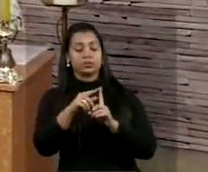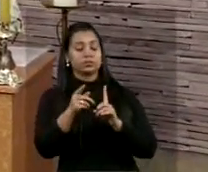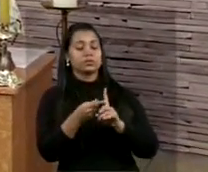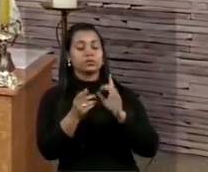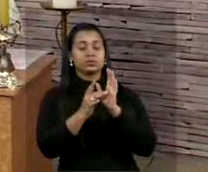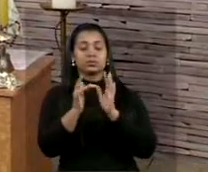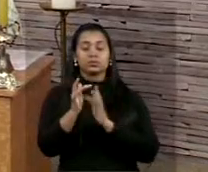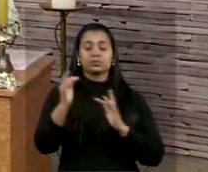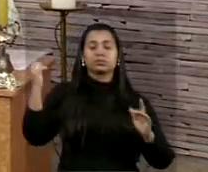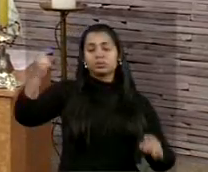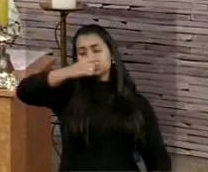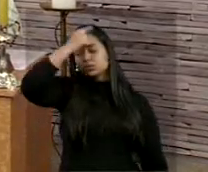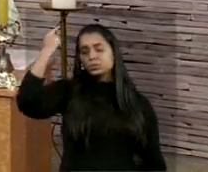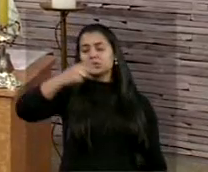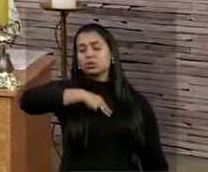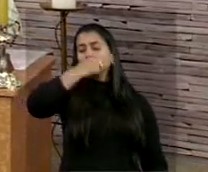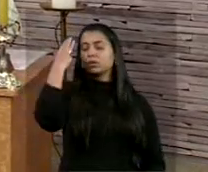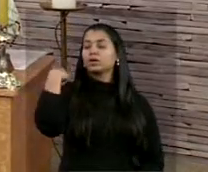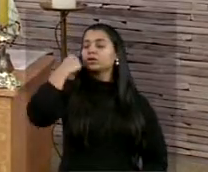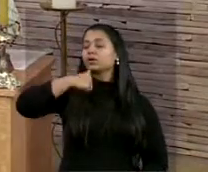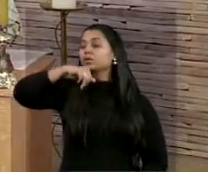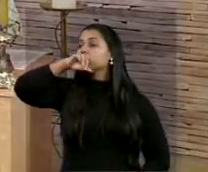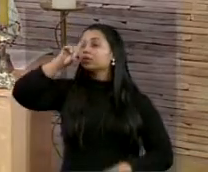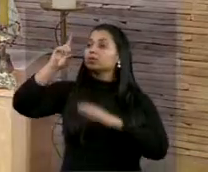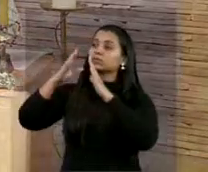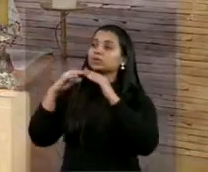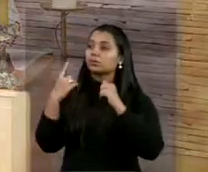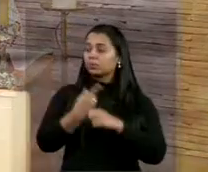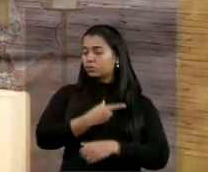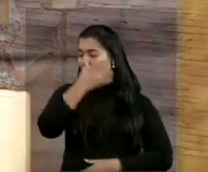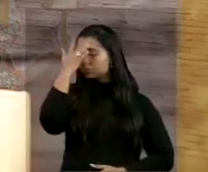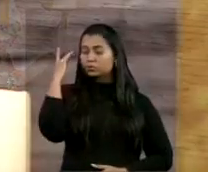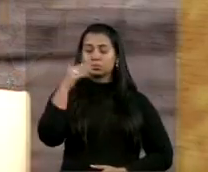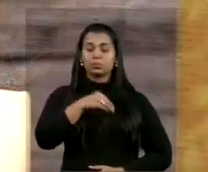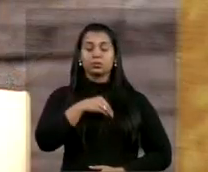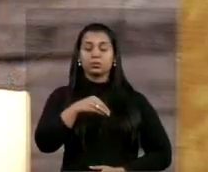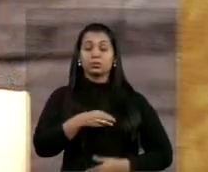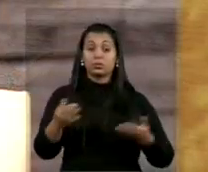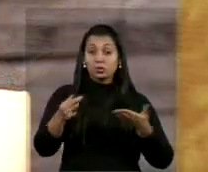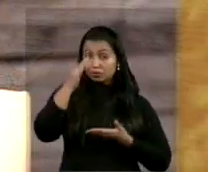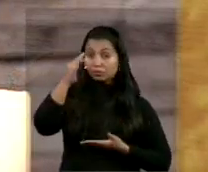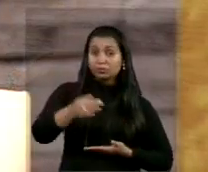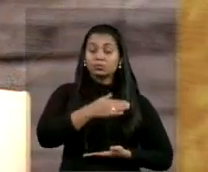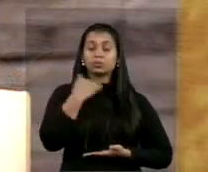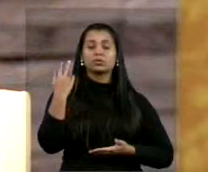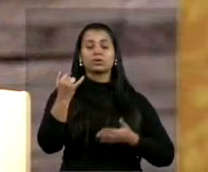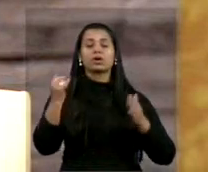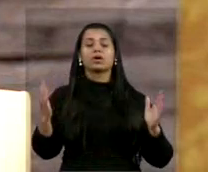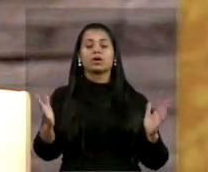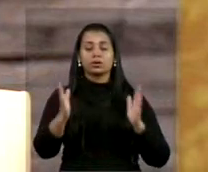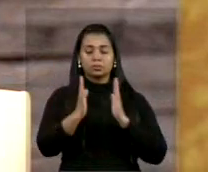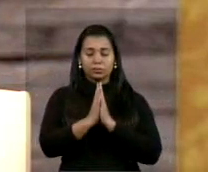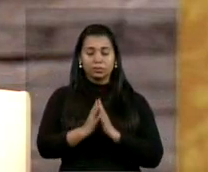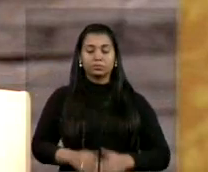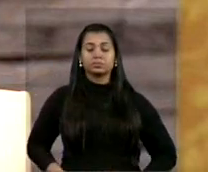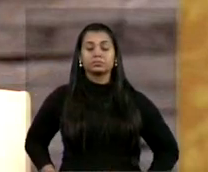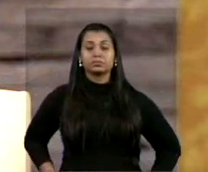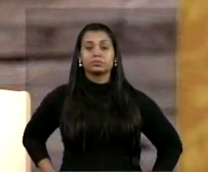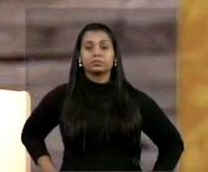fruto do vosso ventre, Jesus. Santa Maria, Mãe de Deus, rogai por nós,